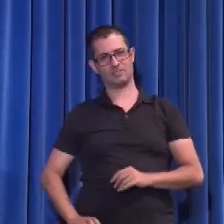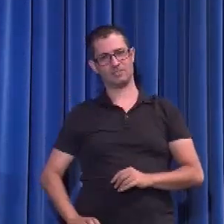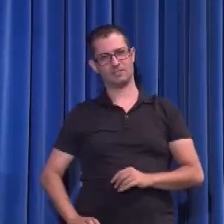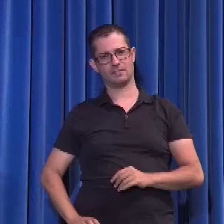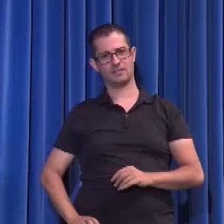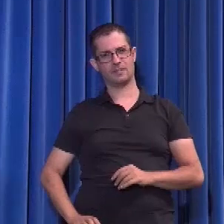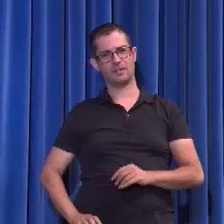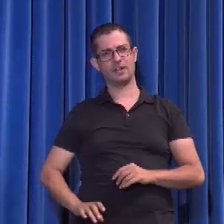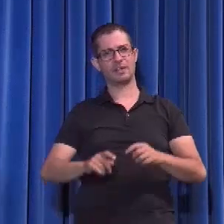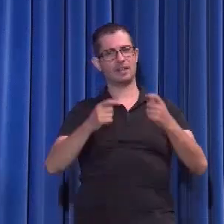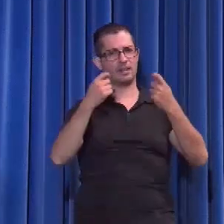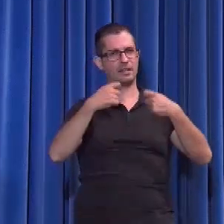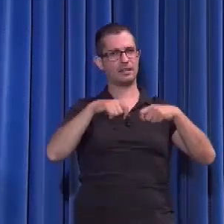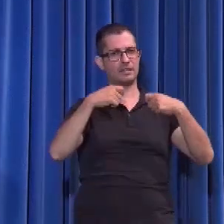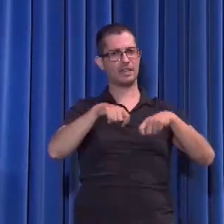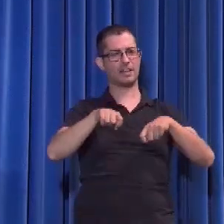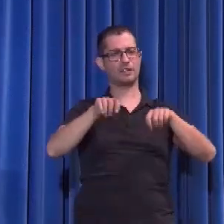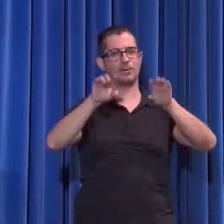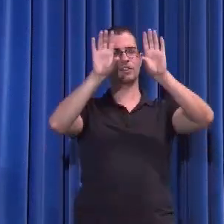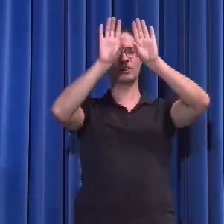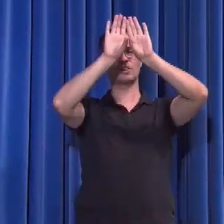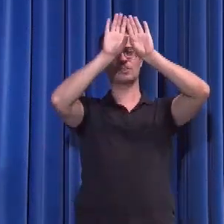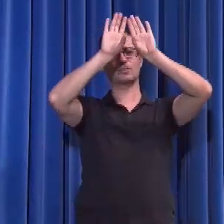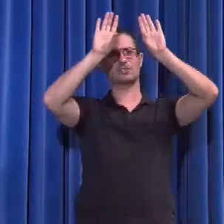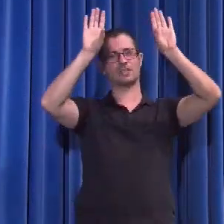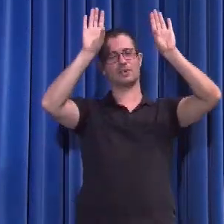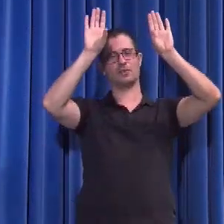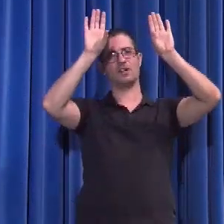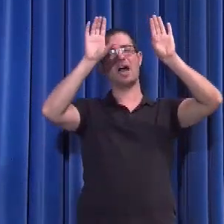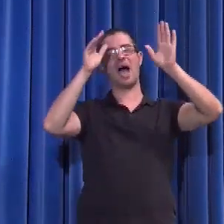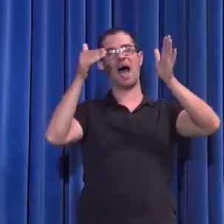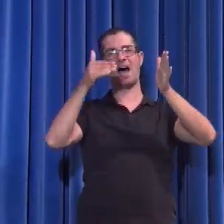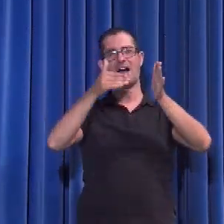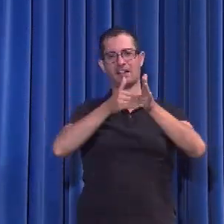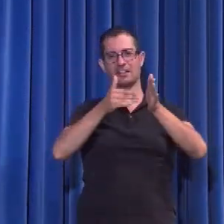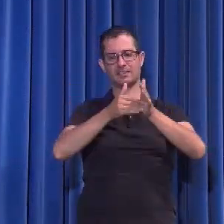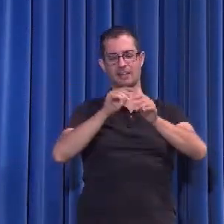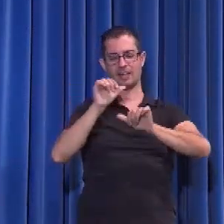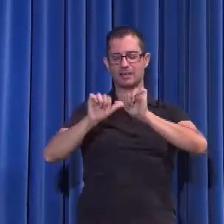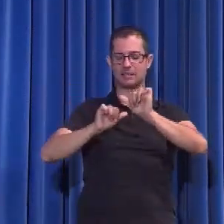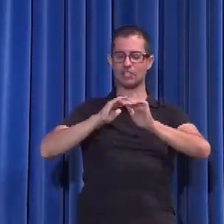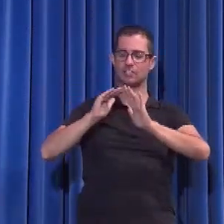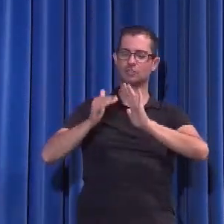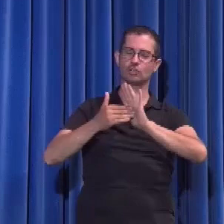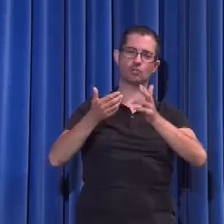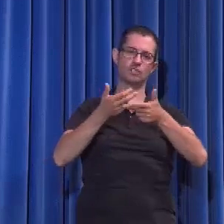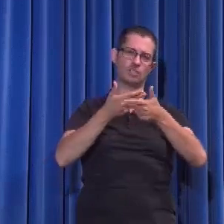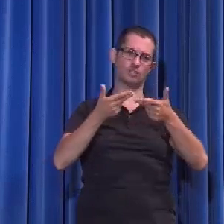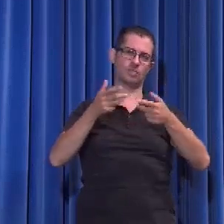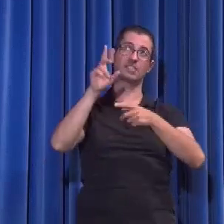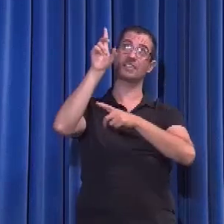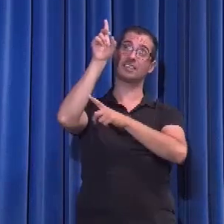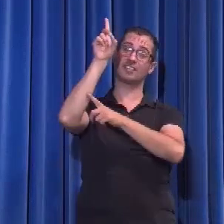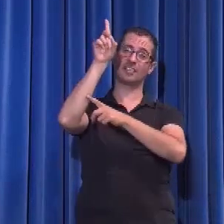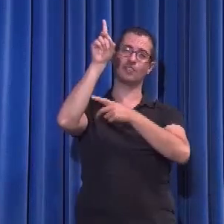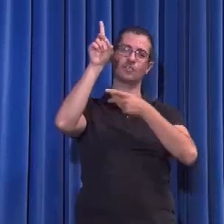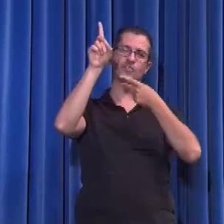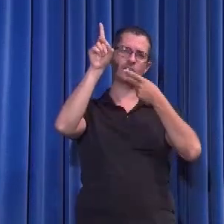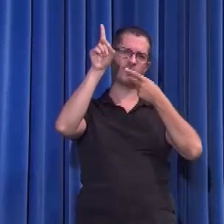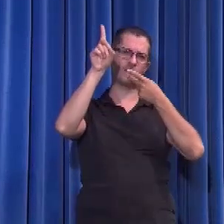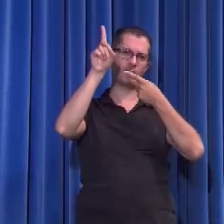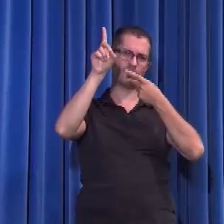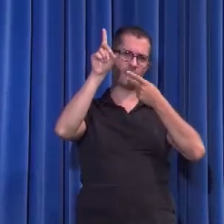é necessário que o céu receba até os tempos da restauração de todas as coisas, de que Deus falou por boca dos seus